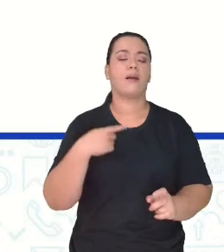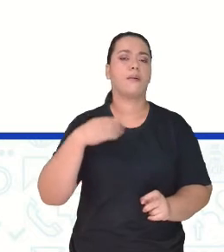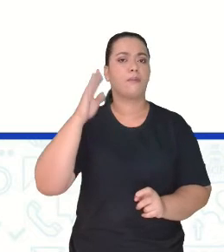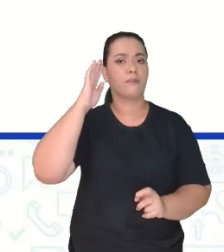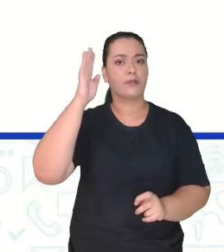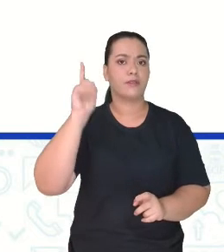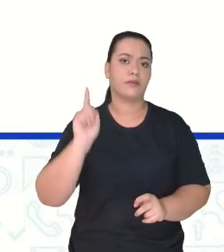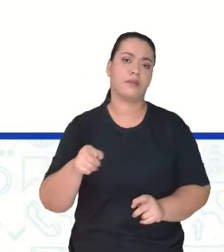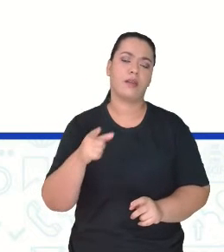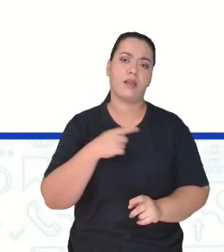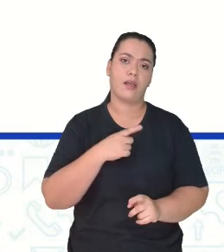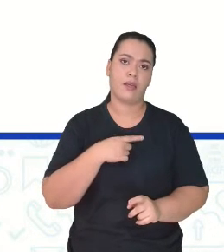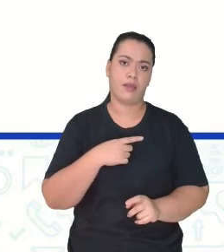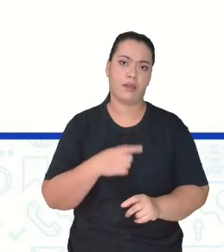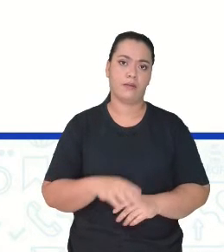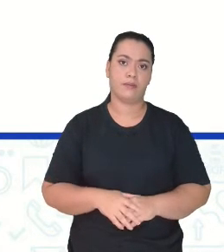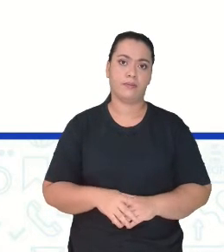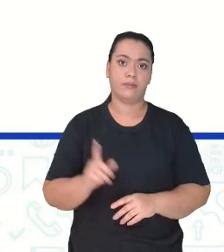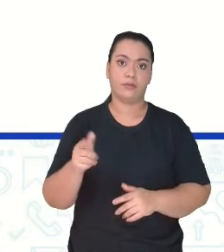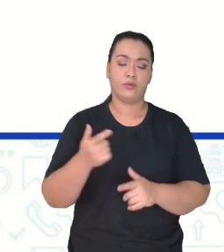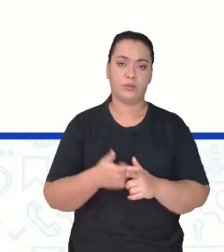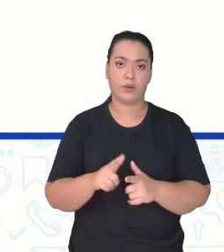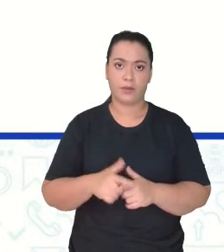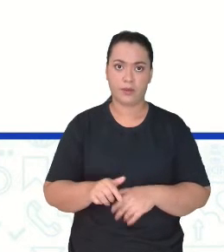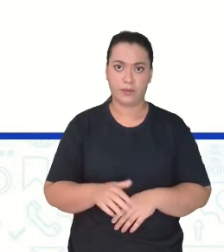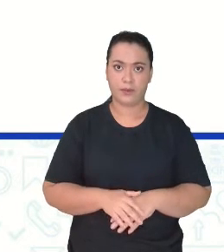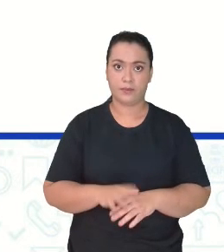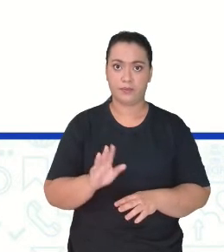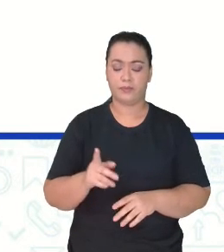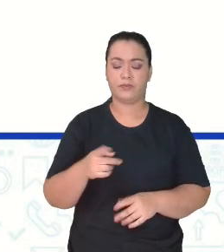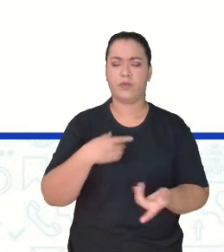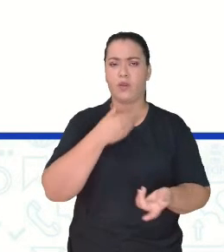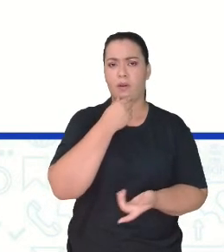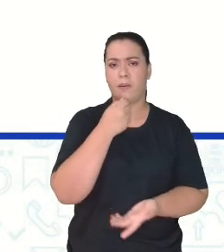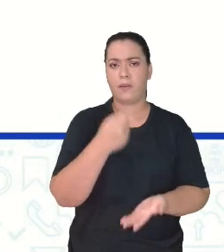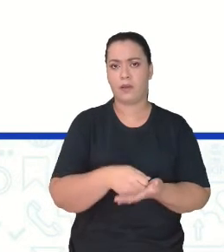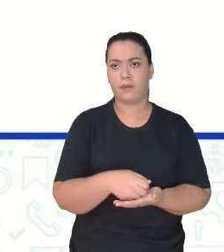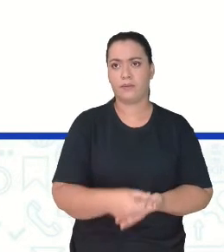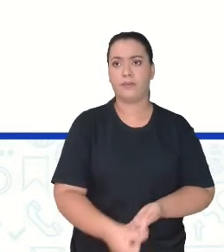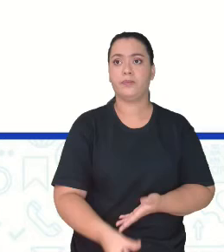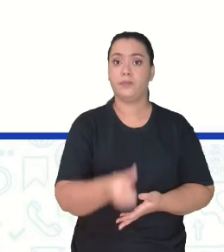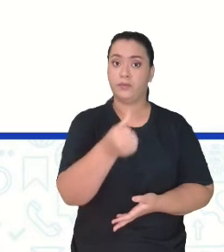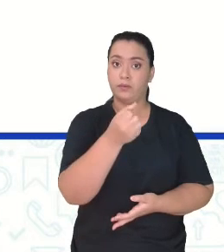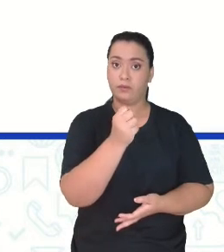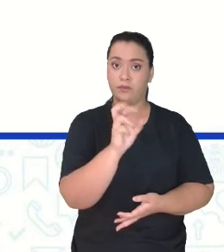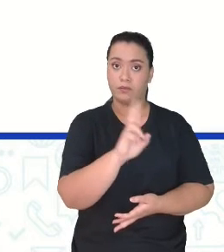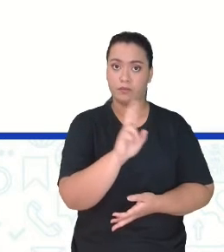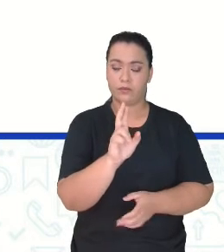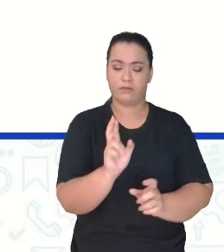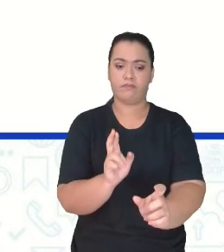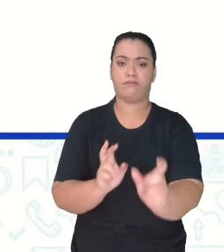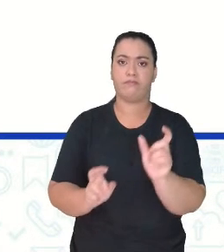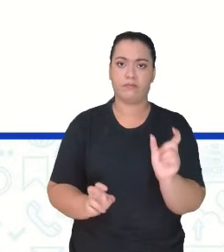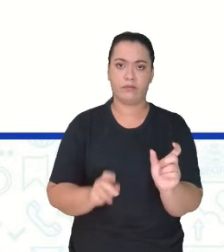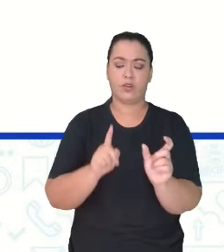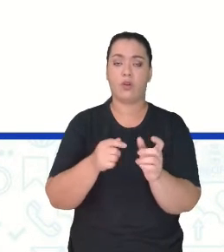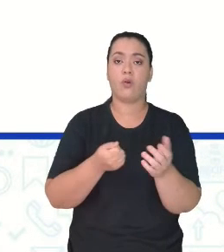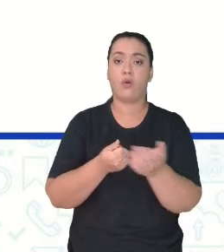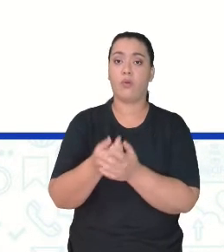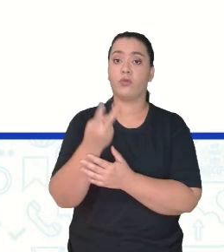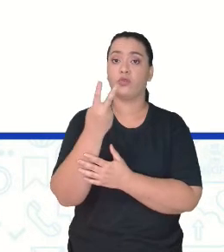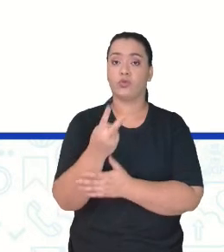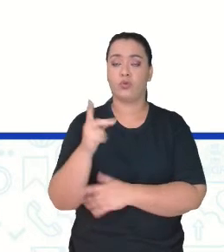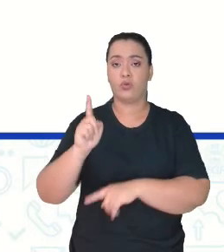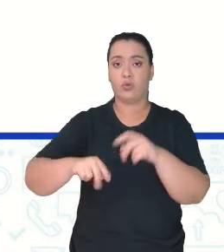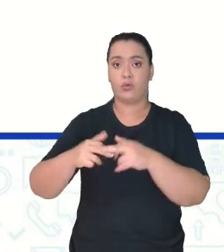marcamos as partes principais aí desse problema. Então, Antônio pagou R$ 68,00 pela compra de dois